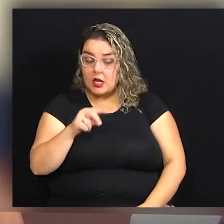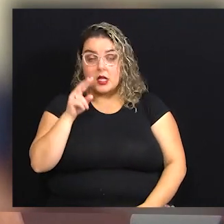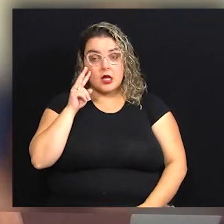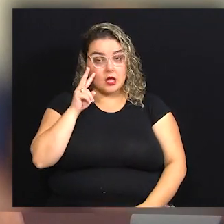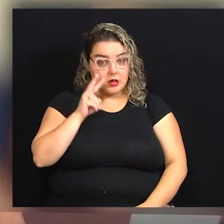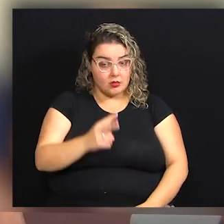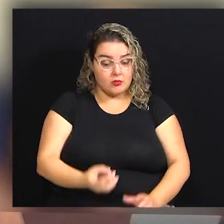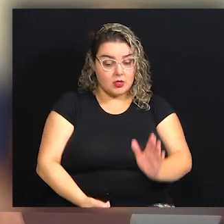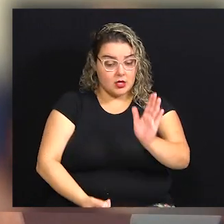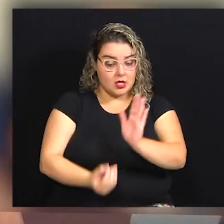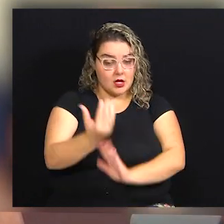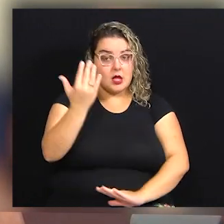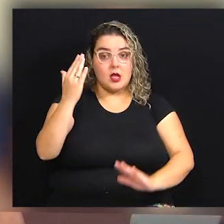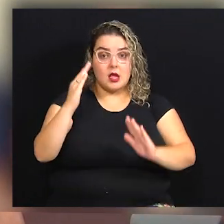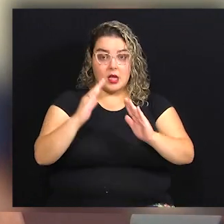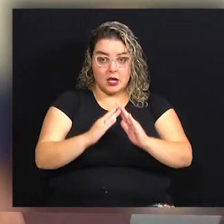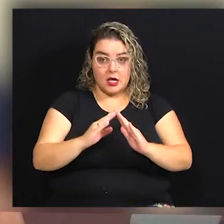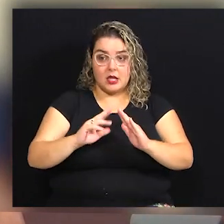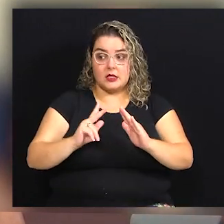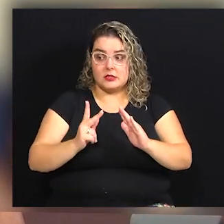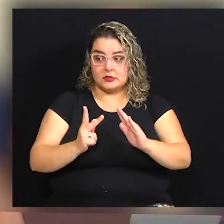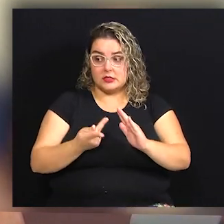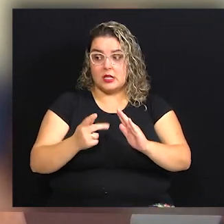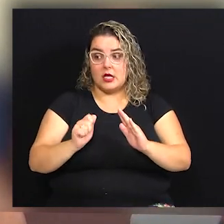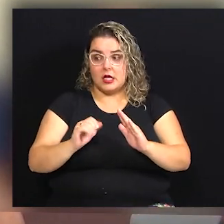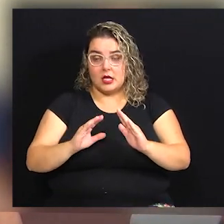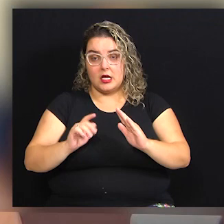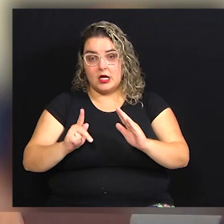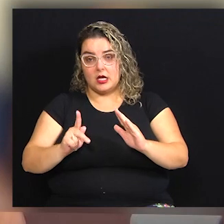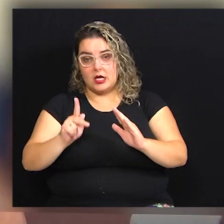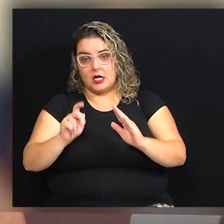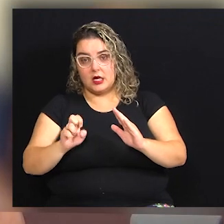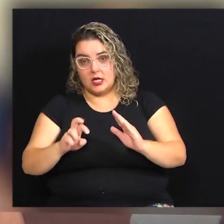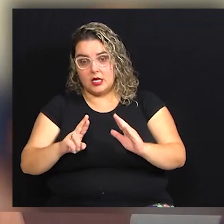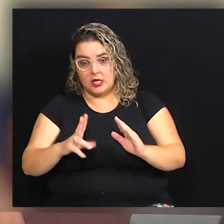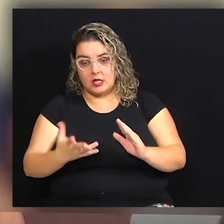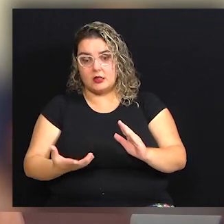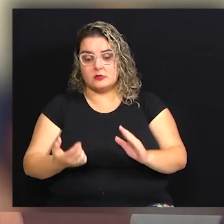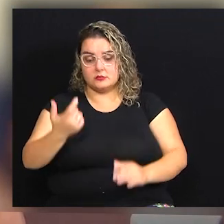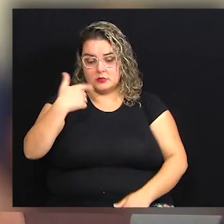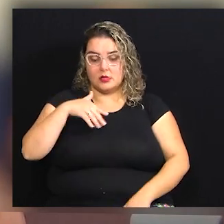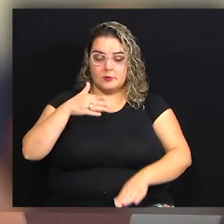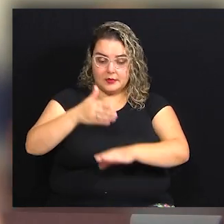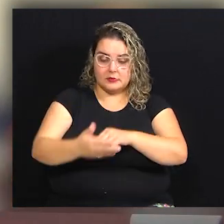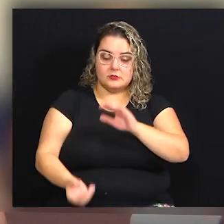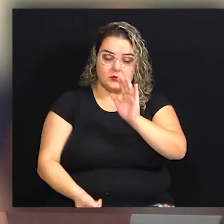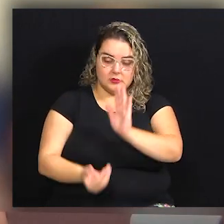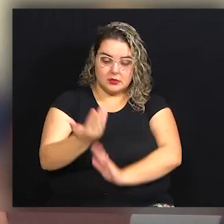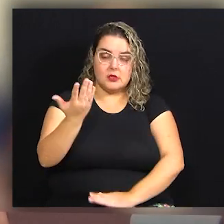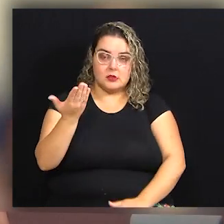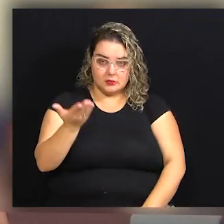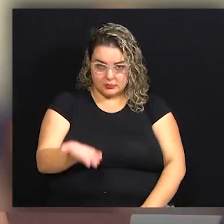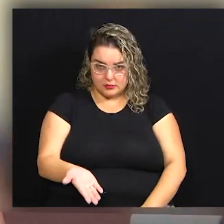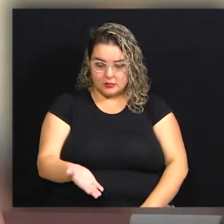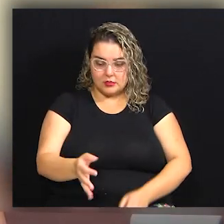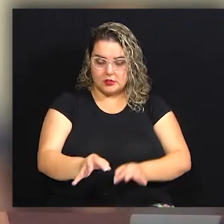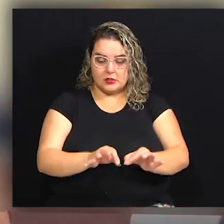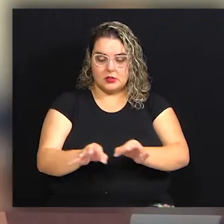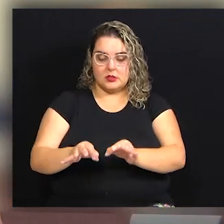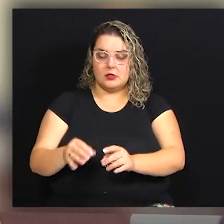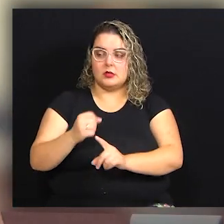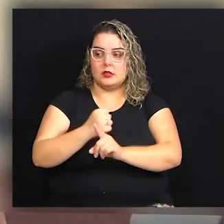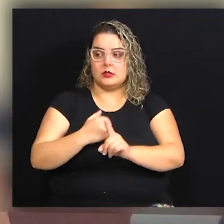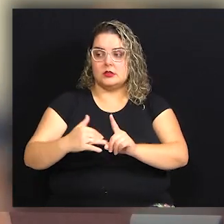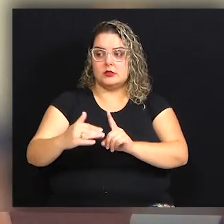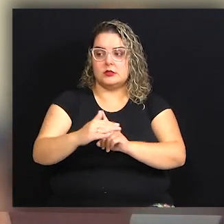vi, né, surgir a Casa Hacker. Foi ali que eu participei dessa fundação, né, dessa organização